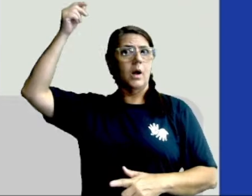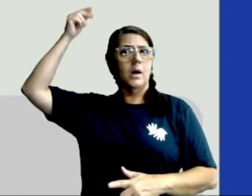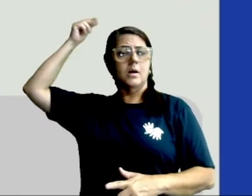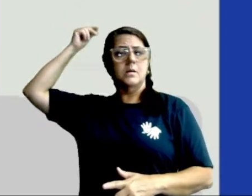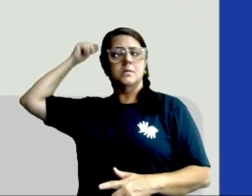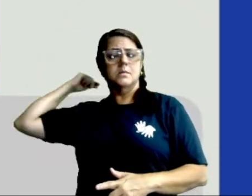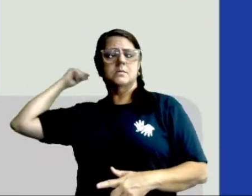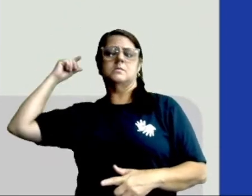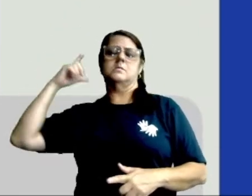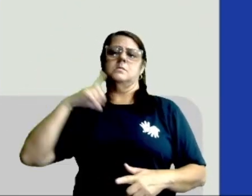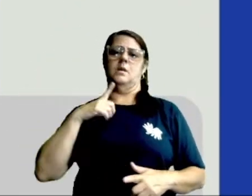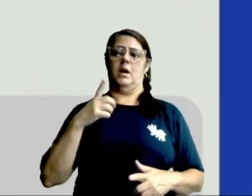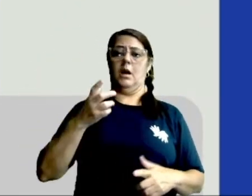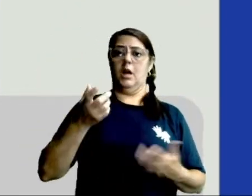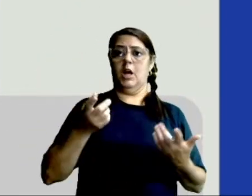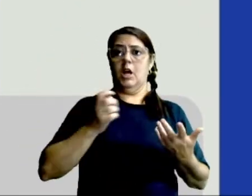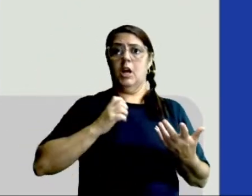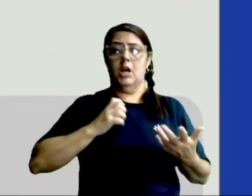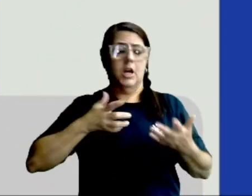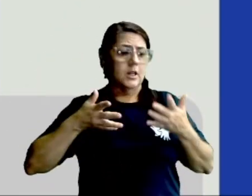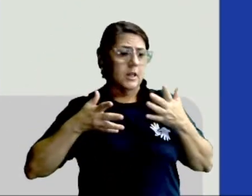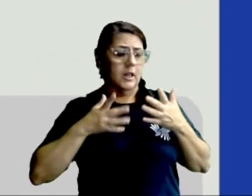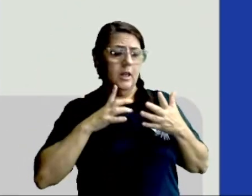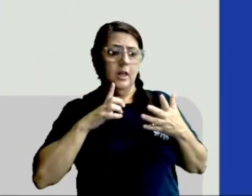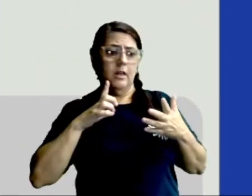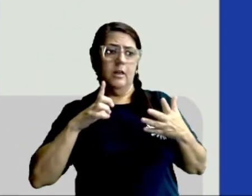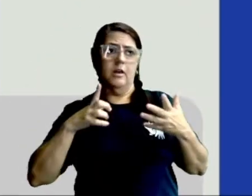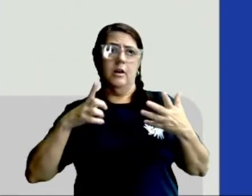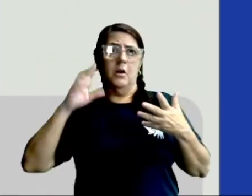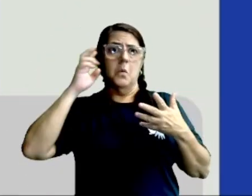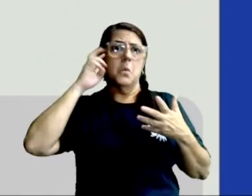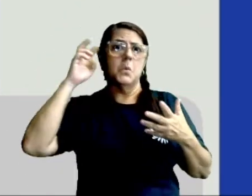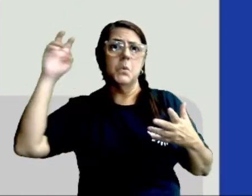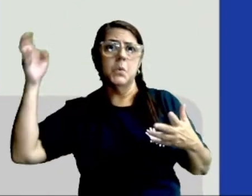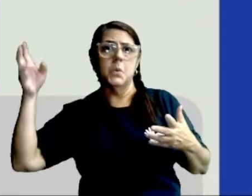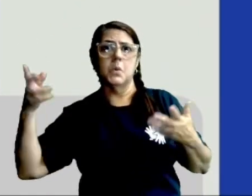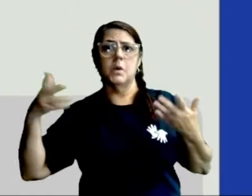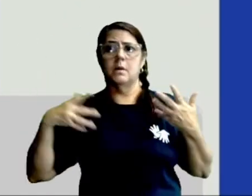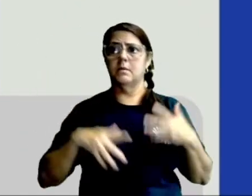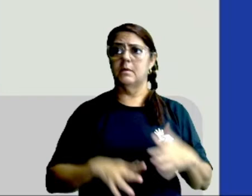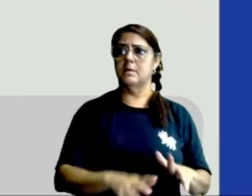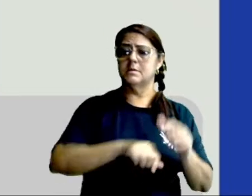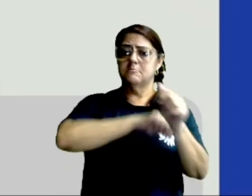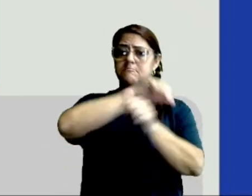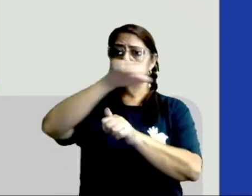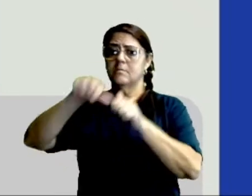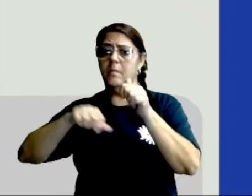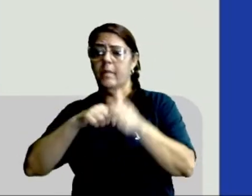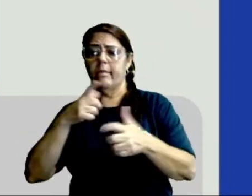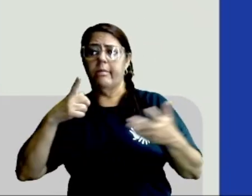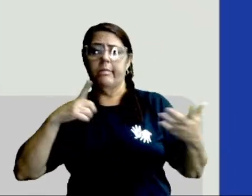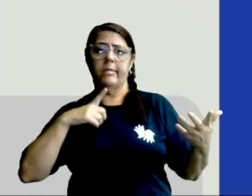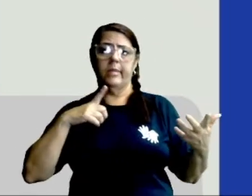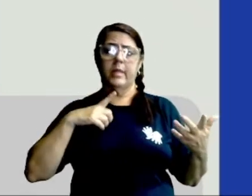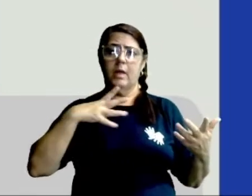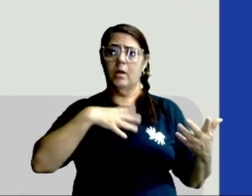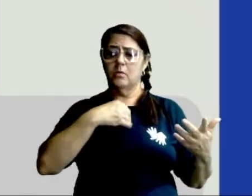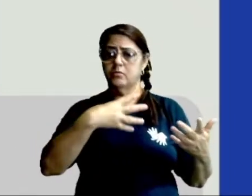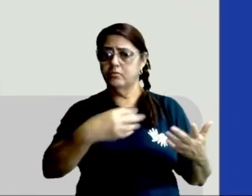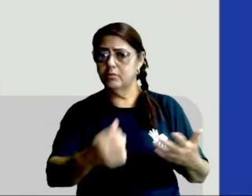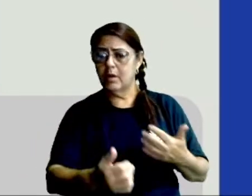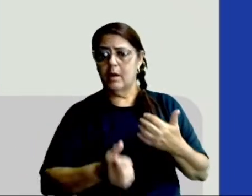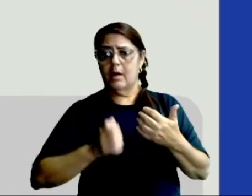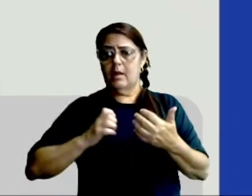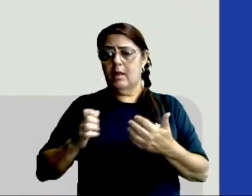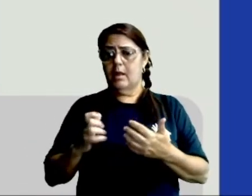temos a renascimento cultural, nós temos a herança, né, do